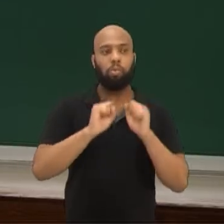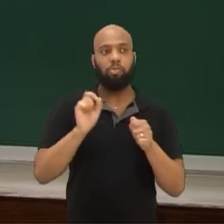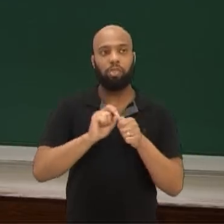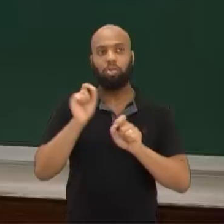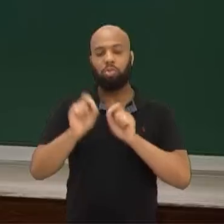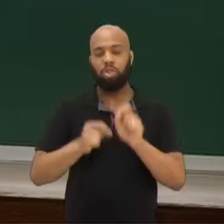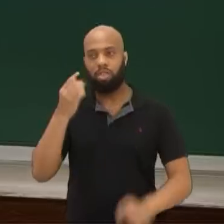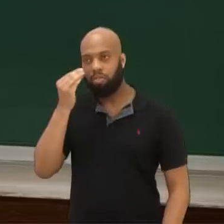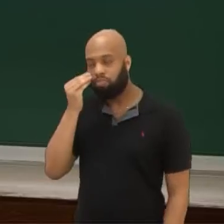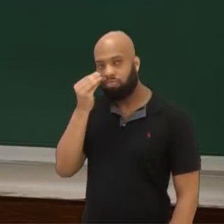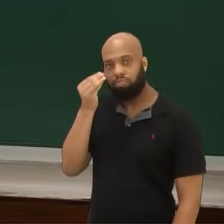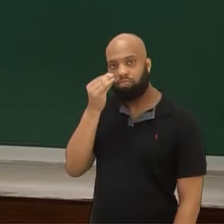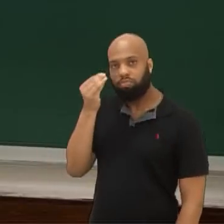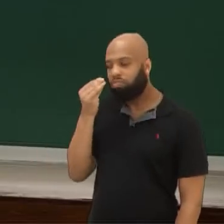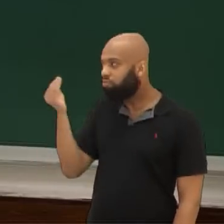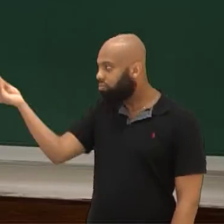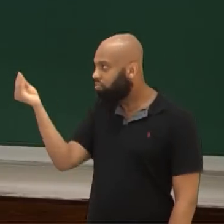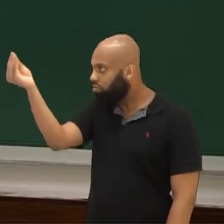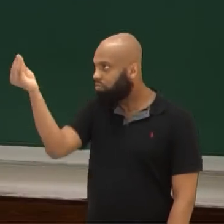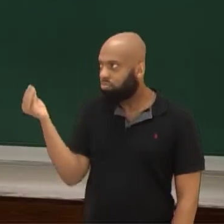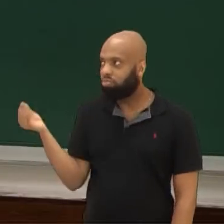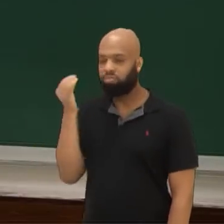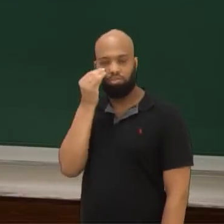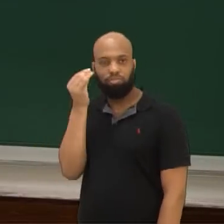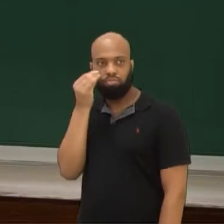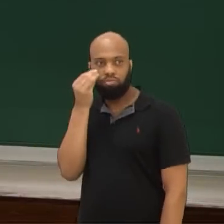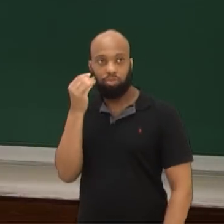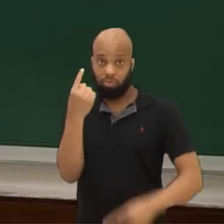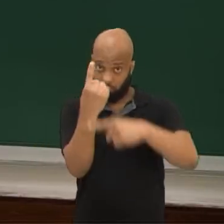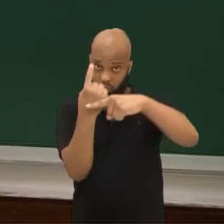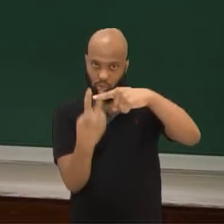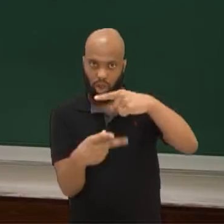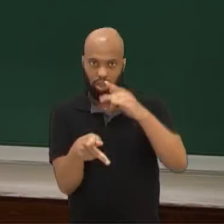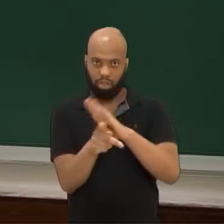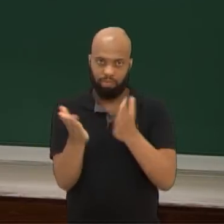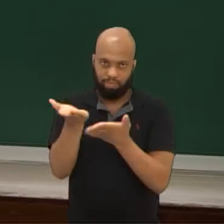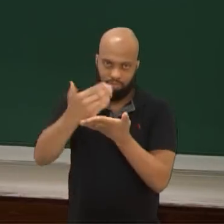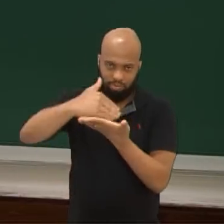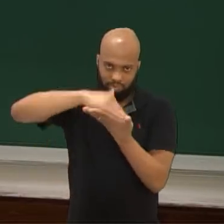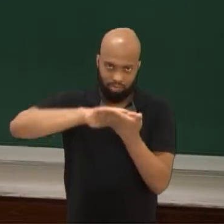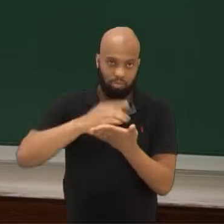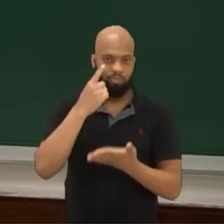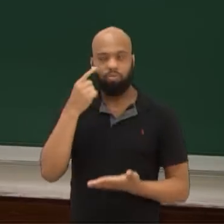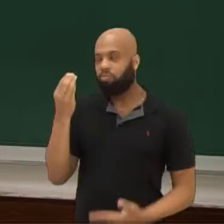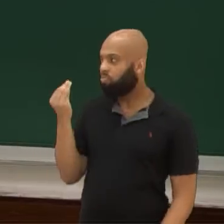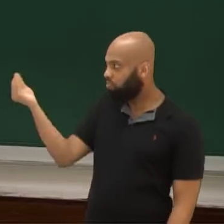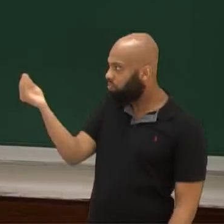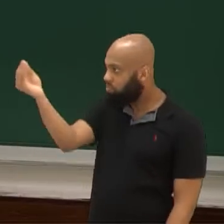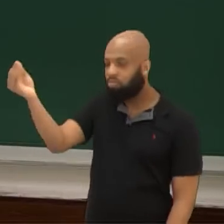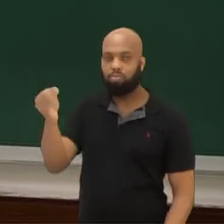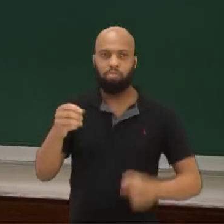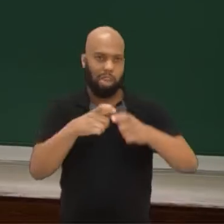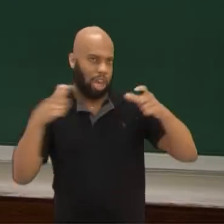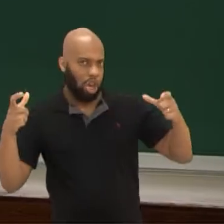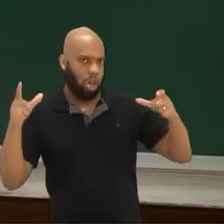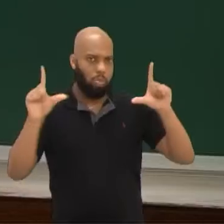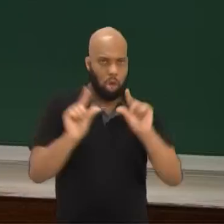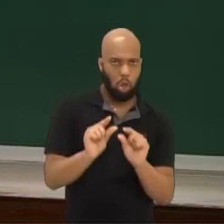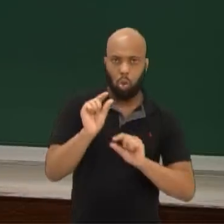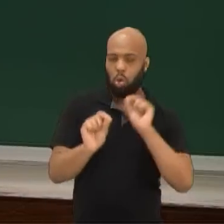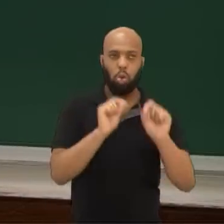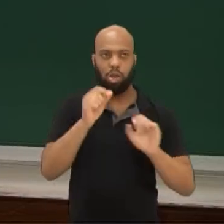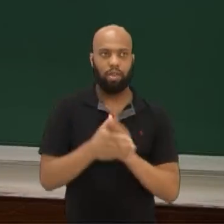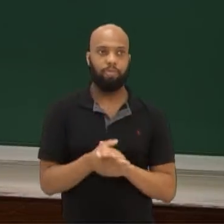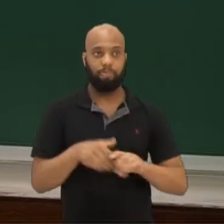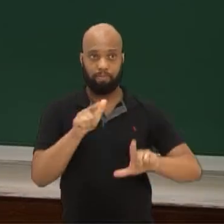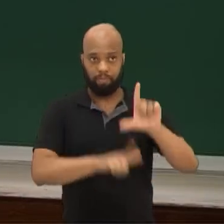o quê? Olha o exemplo da prof. Colocar lá o medidor de vocês e verificarem se é maior ou menor, certo?